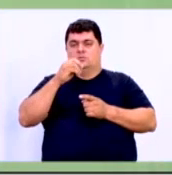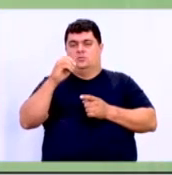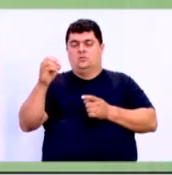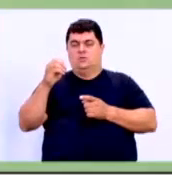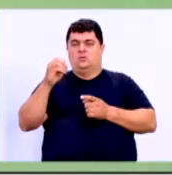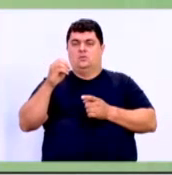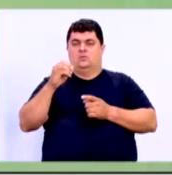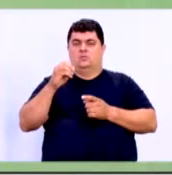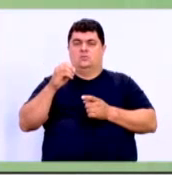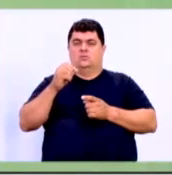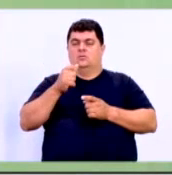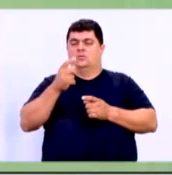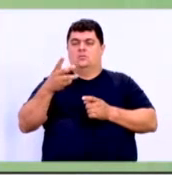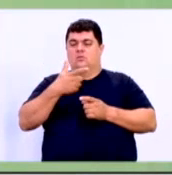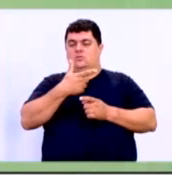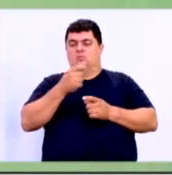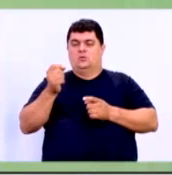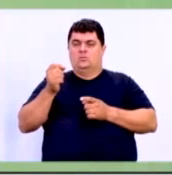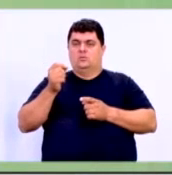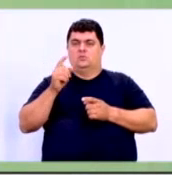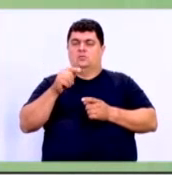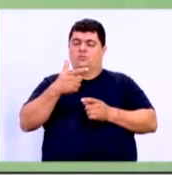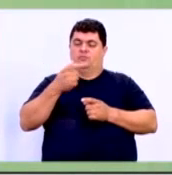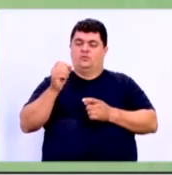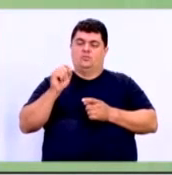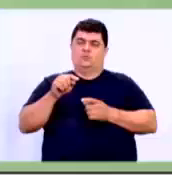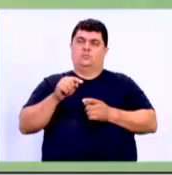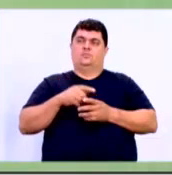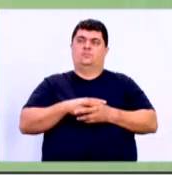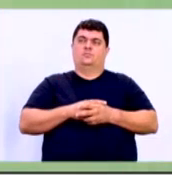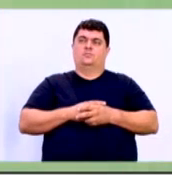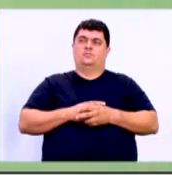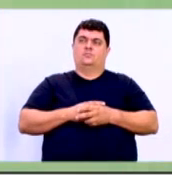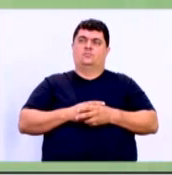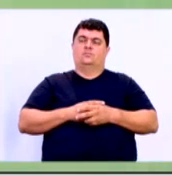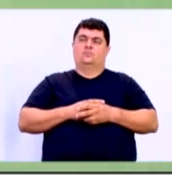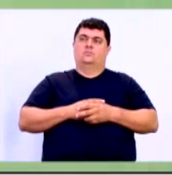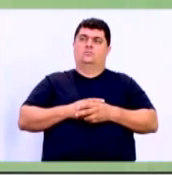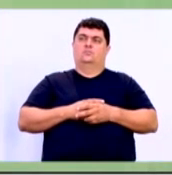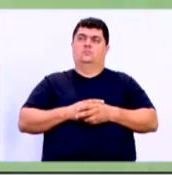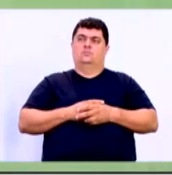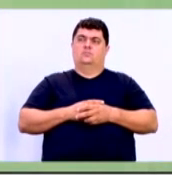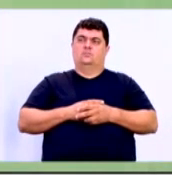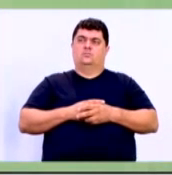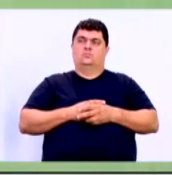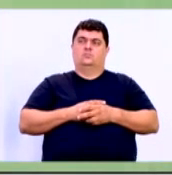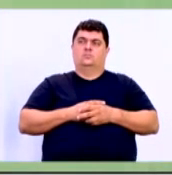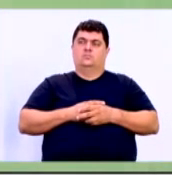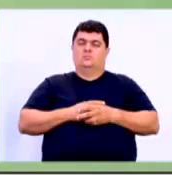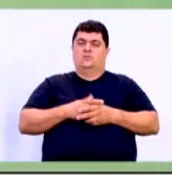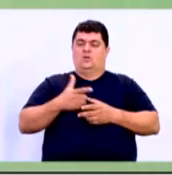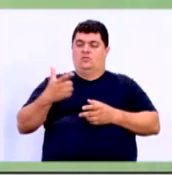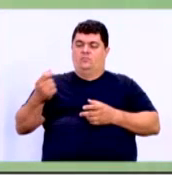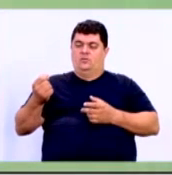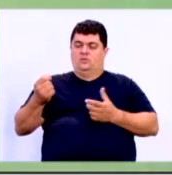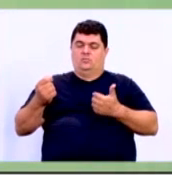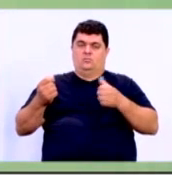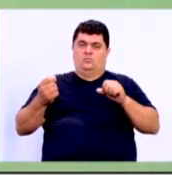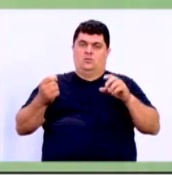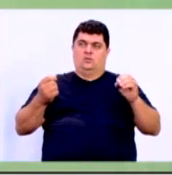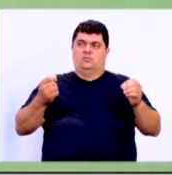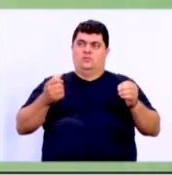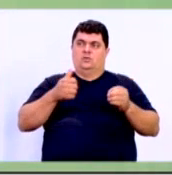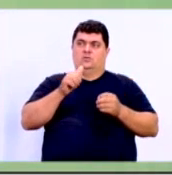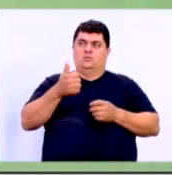Então, quanto vai ser para 2.000 unidades? 20 mil. 20 mil mais 90 mil?